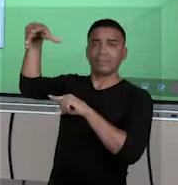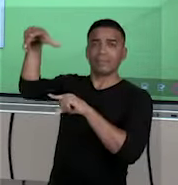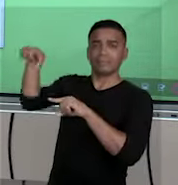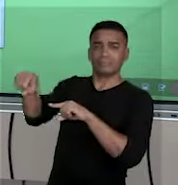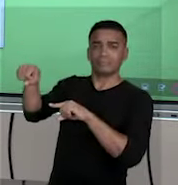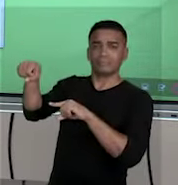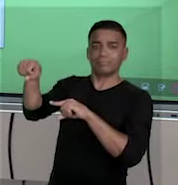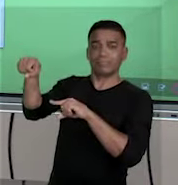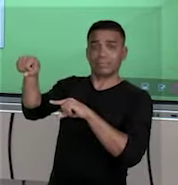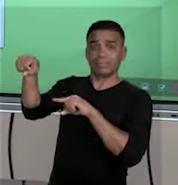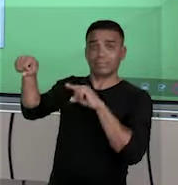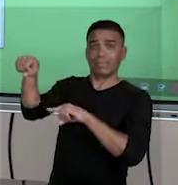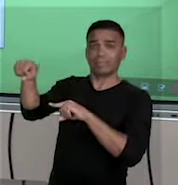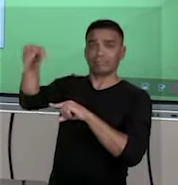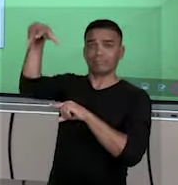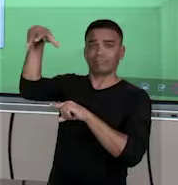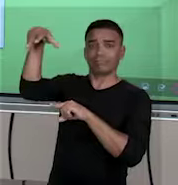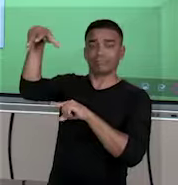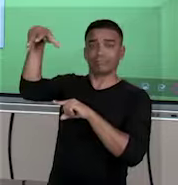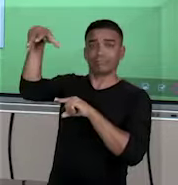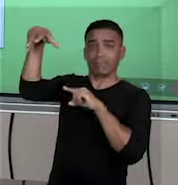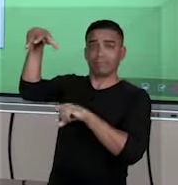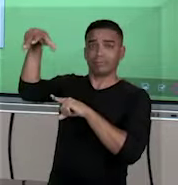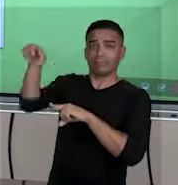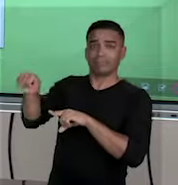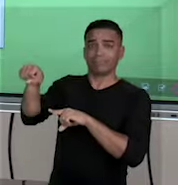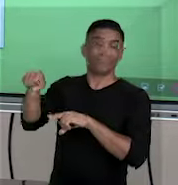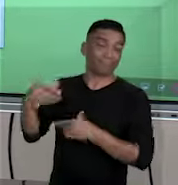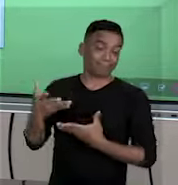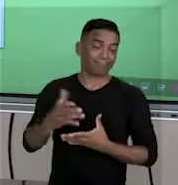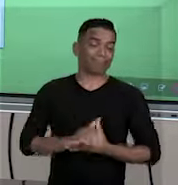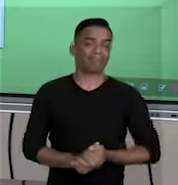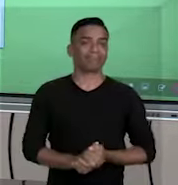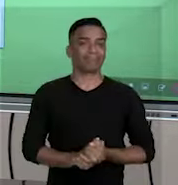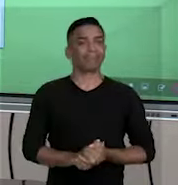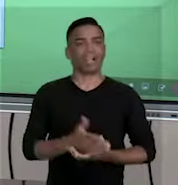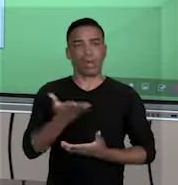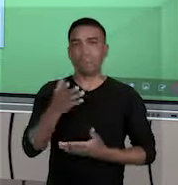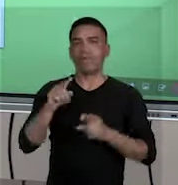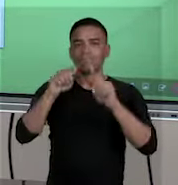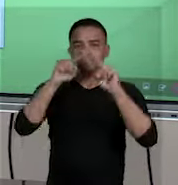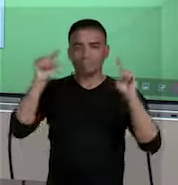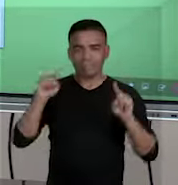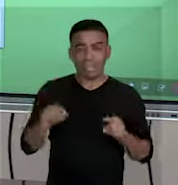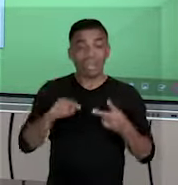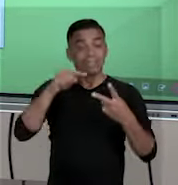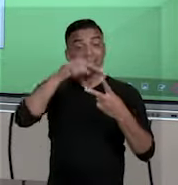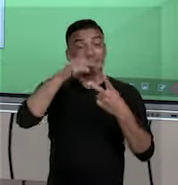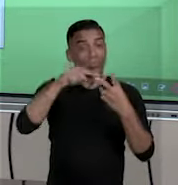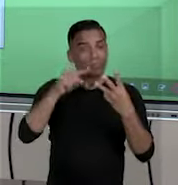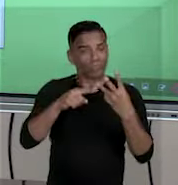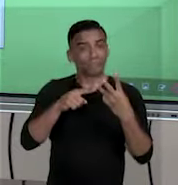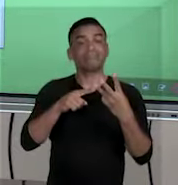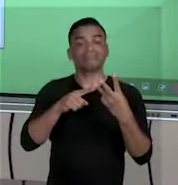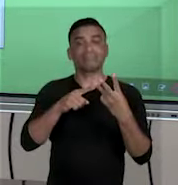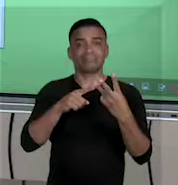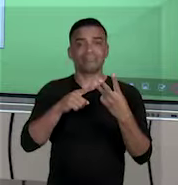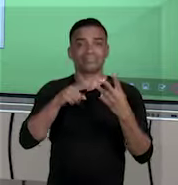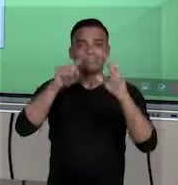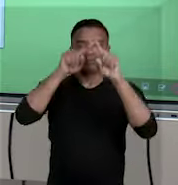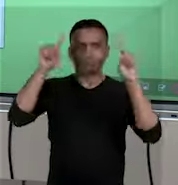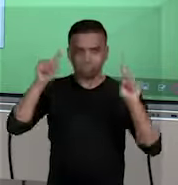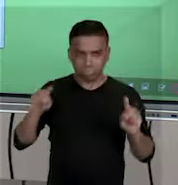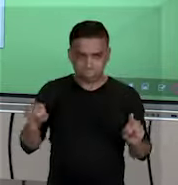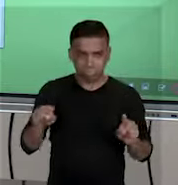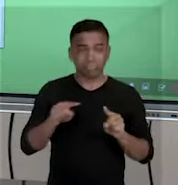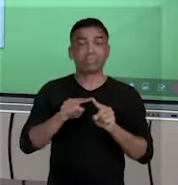ou acender as lâmpadas e etc. Beleza? Então, esses são os exemplos de circuitos elétricos em série e